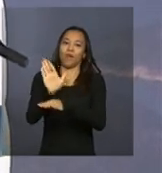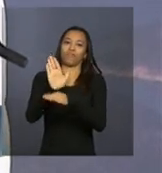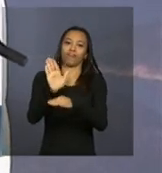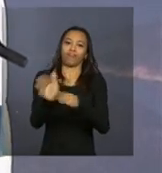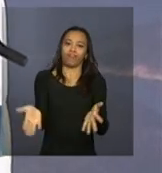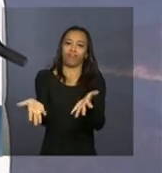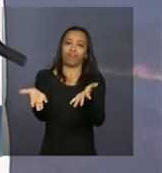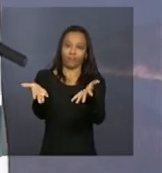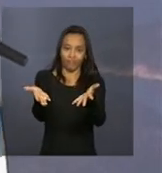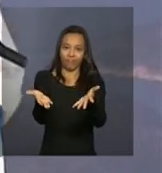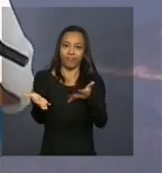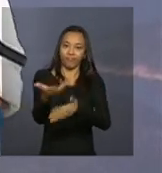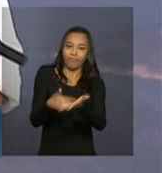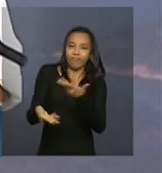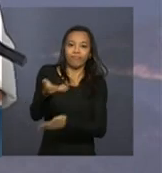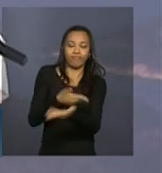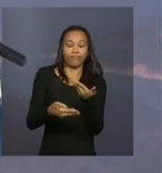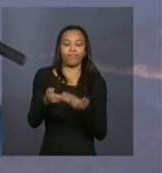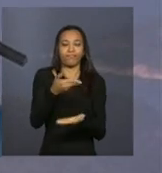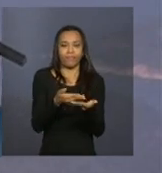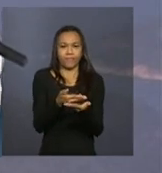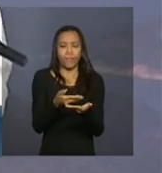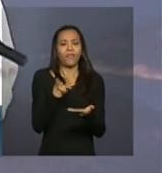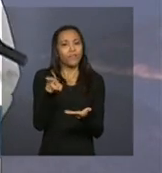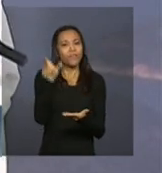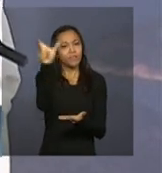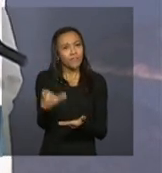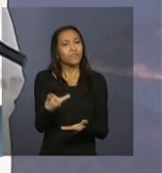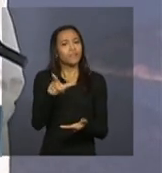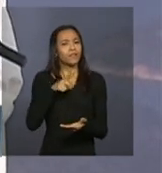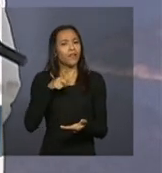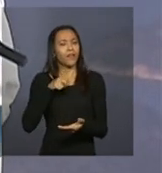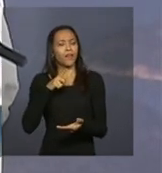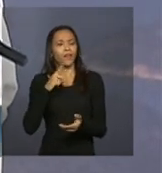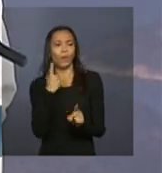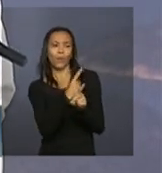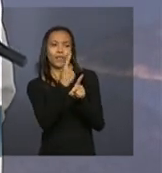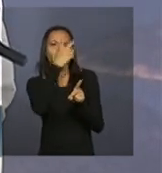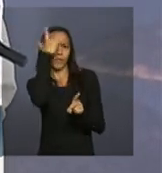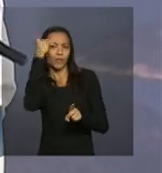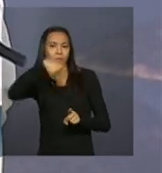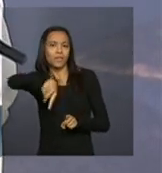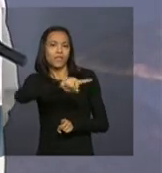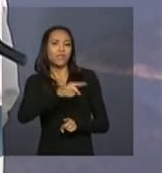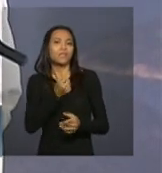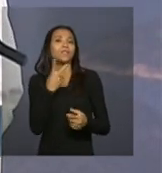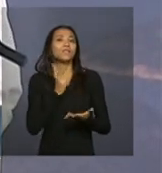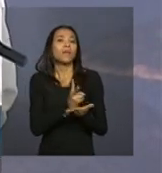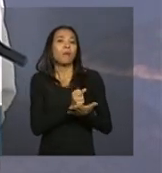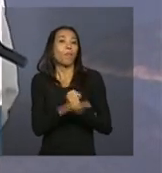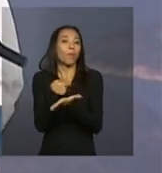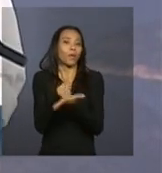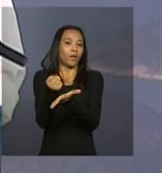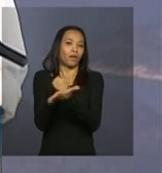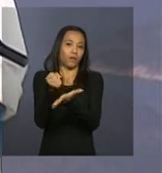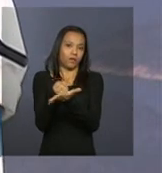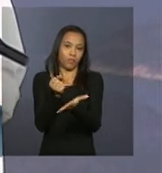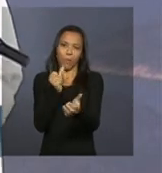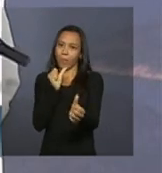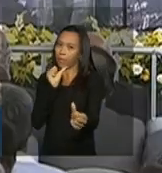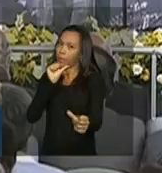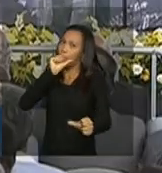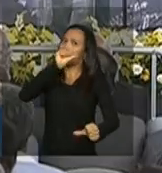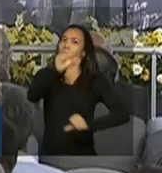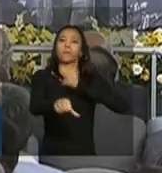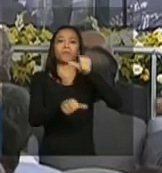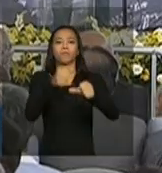é a relação pessoal. Mas acho que mais do que isso, a senhora tem pessoas que vão estar permanentemente lhe apoiando para as transformações que têm que ser feitas no